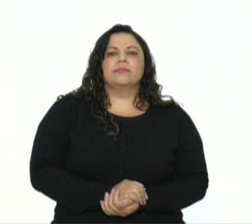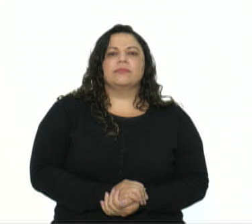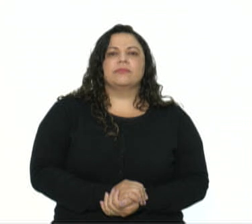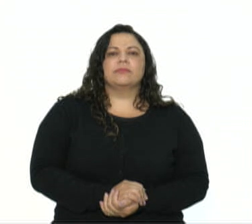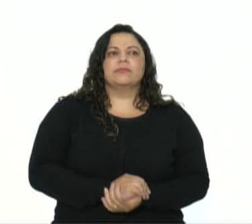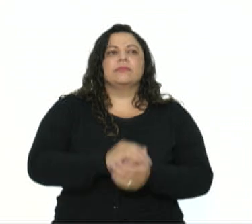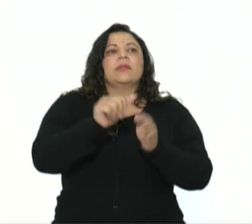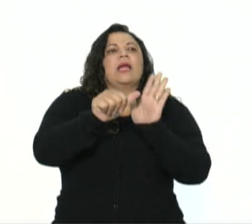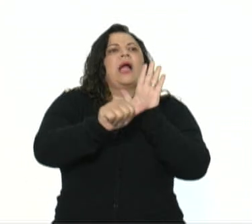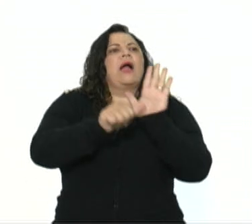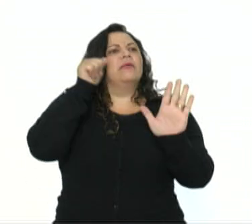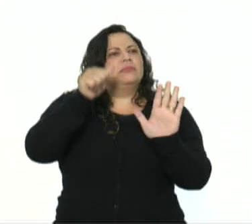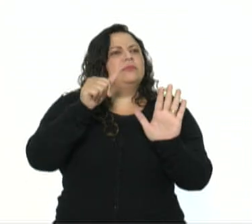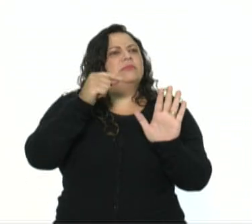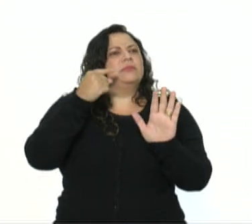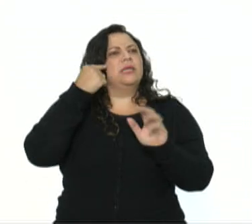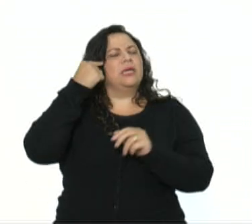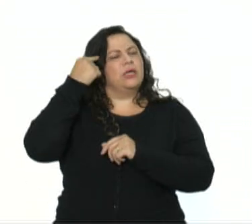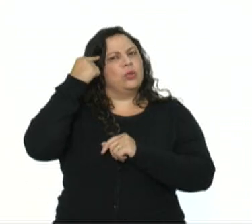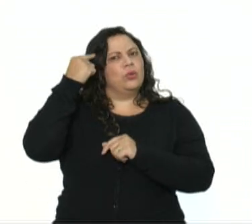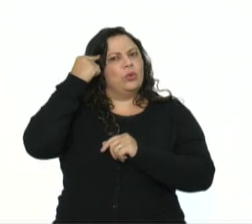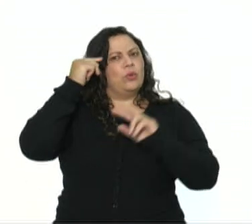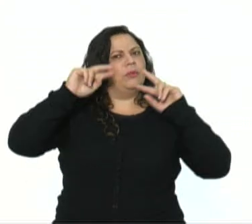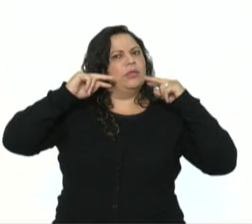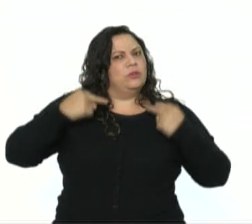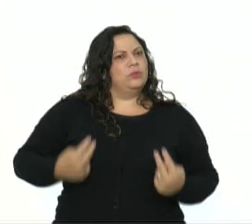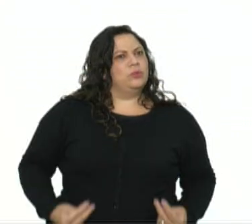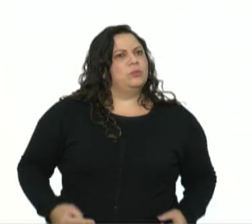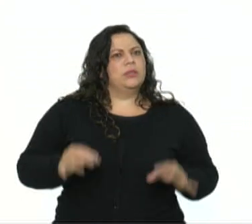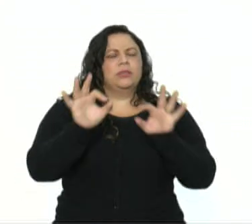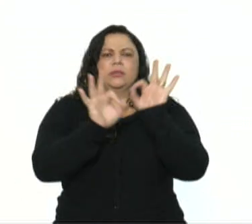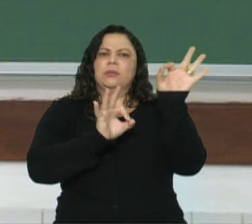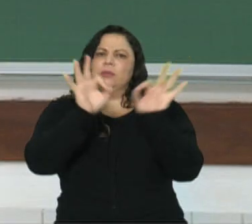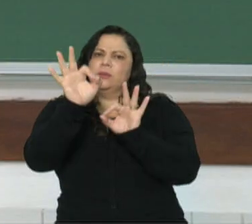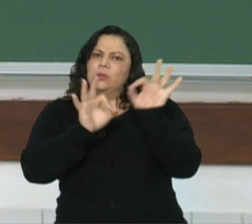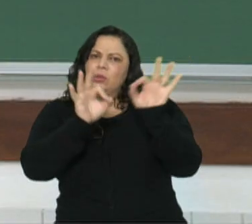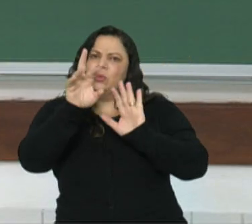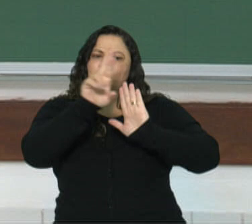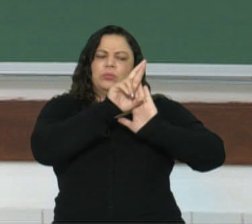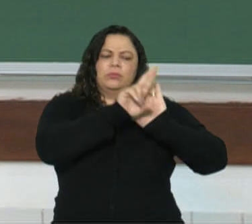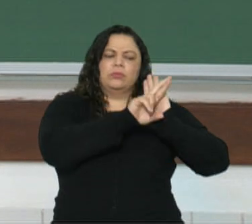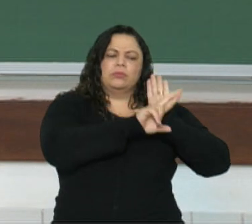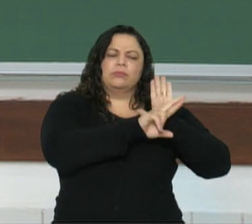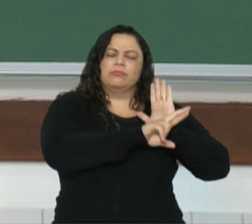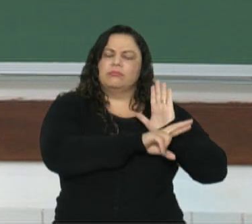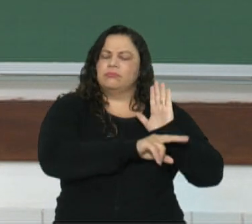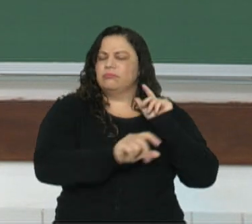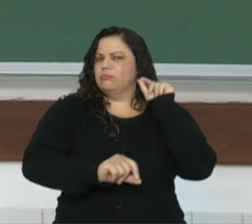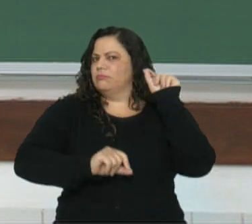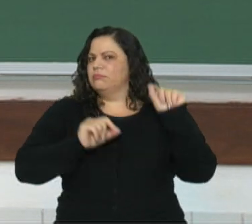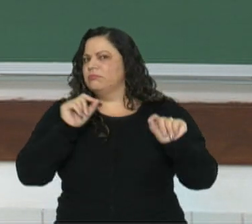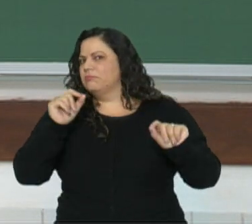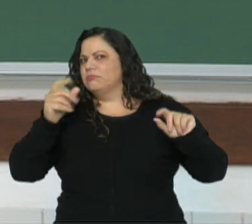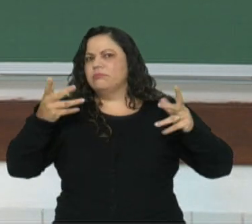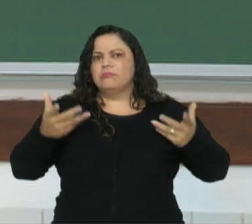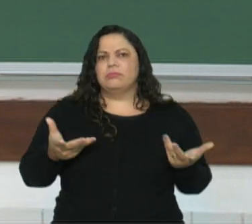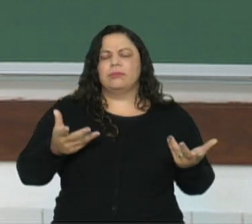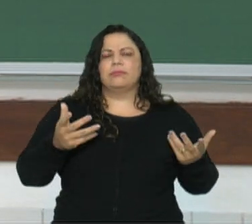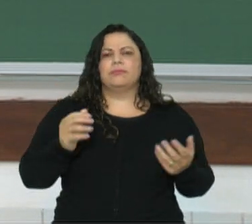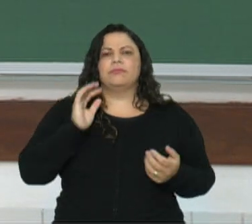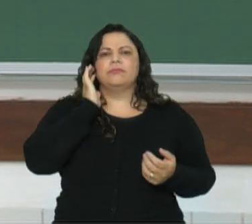se ordenar a mente humana de acordo com as regras. Como que é isso? O Francis